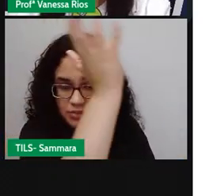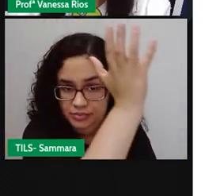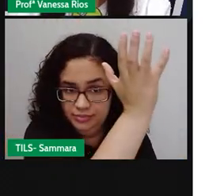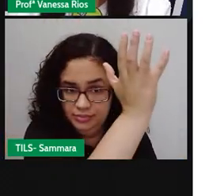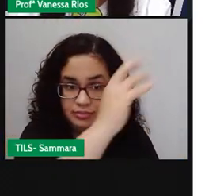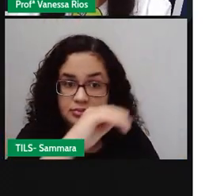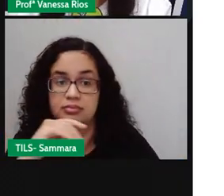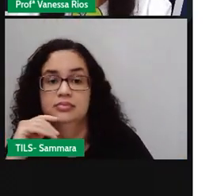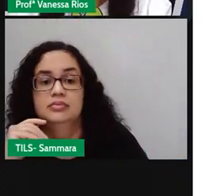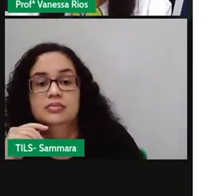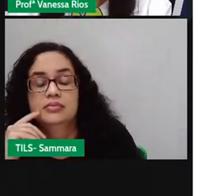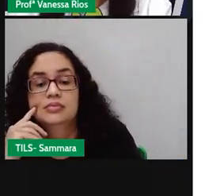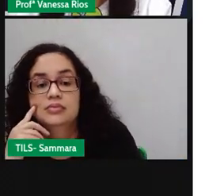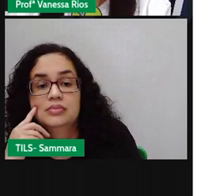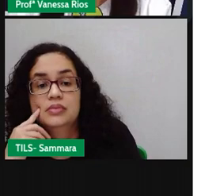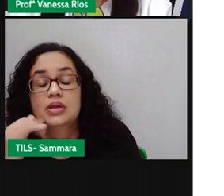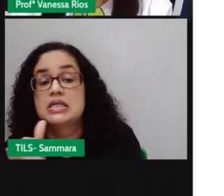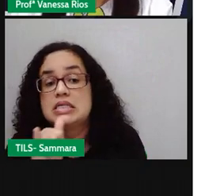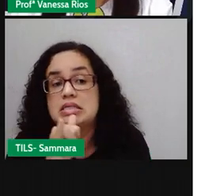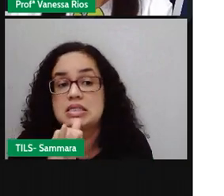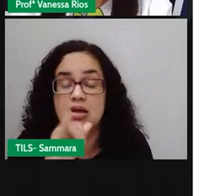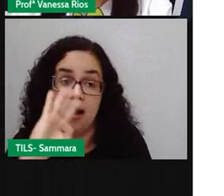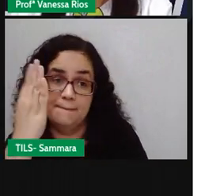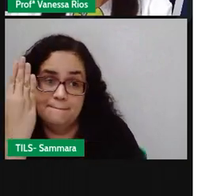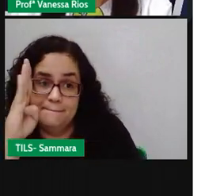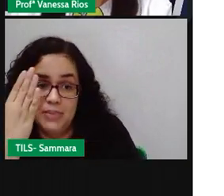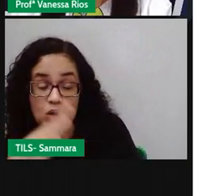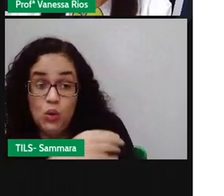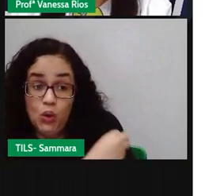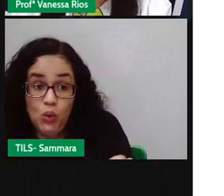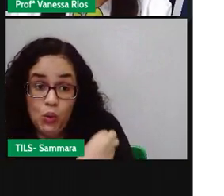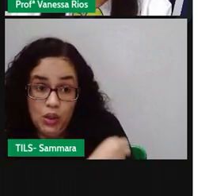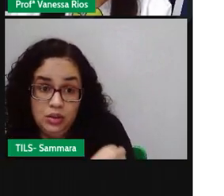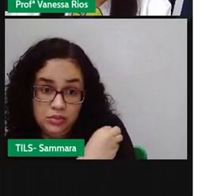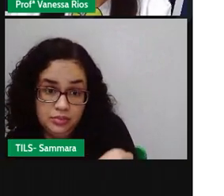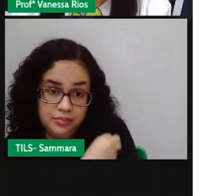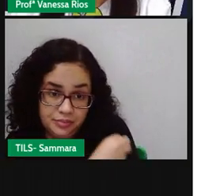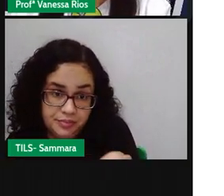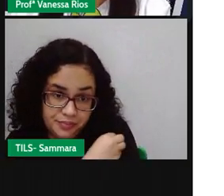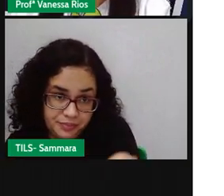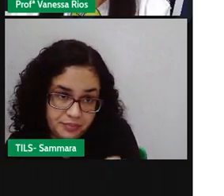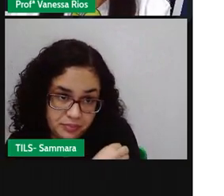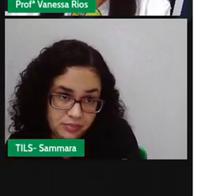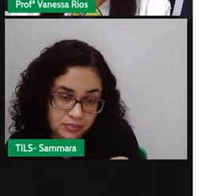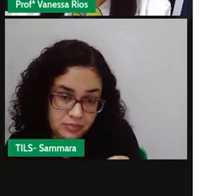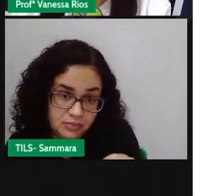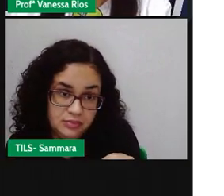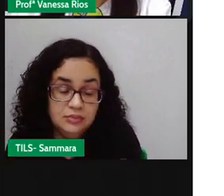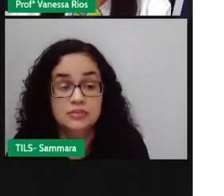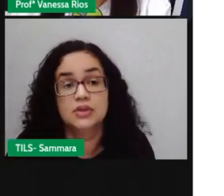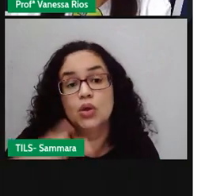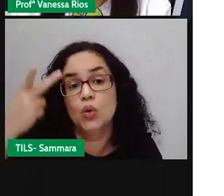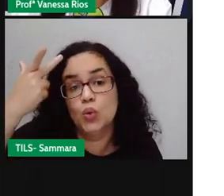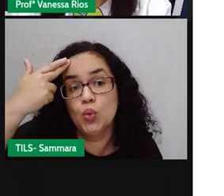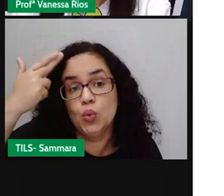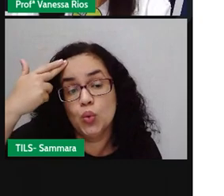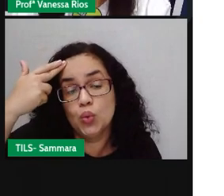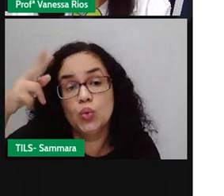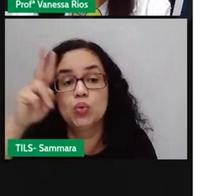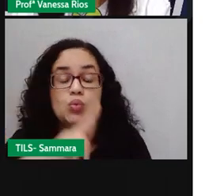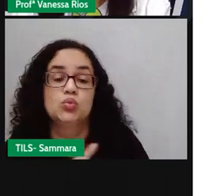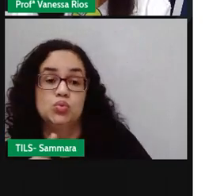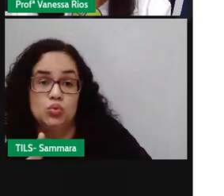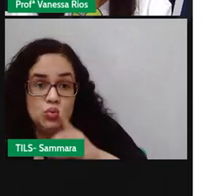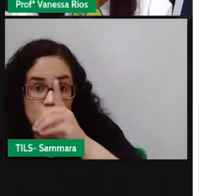naturais. Um exemplo aí, a madeira, o algodão, né? Os materiais naturais são aqueles que a